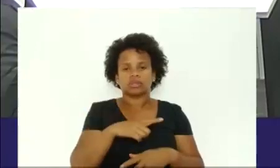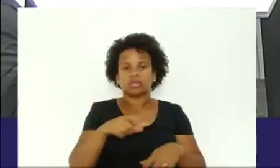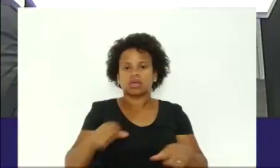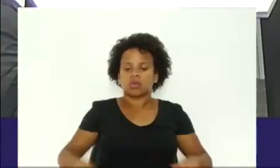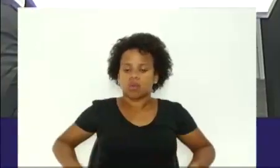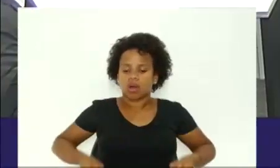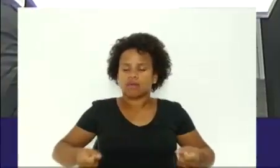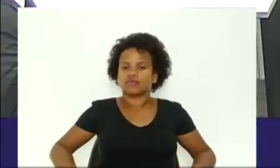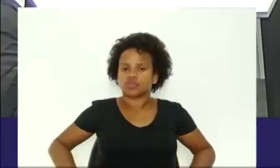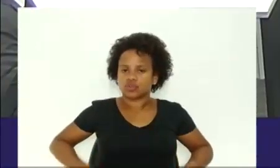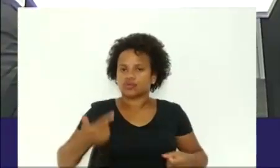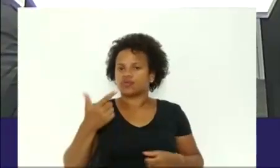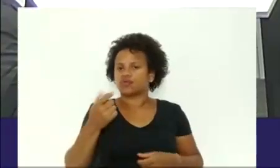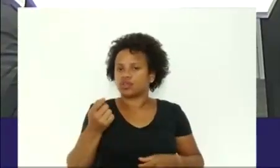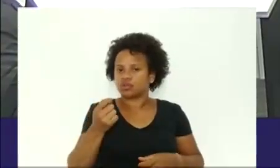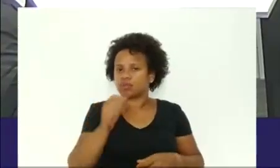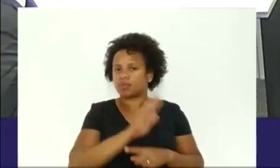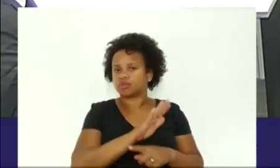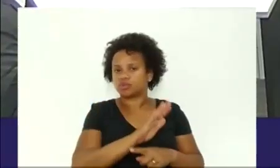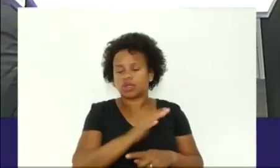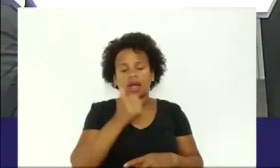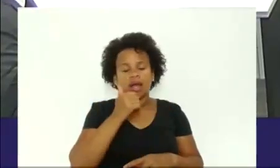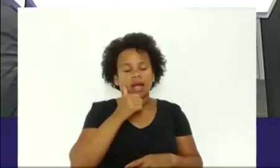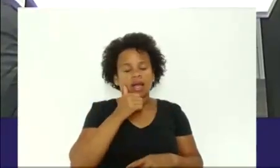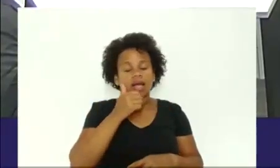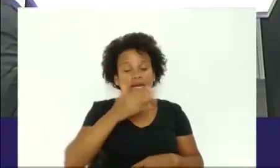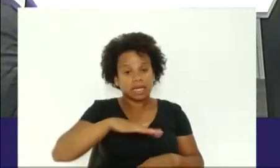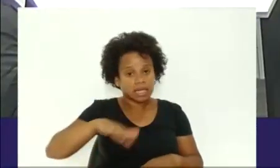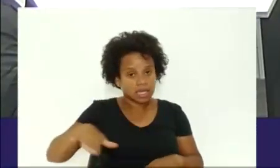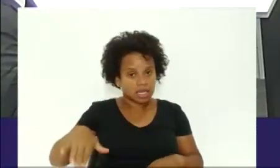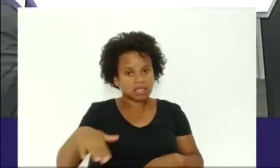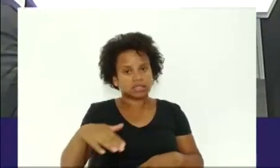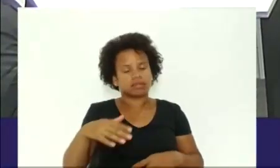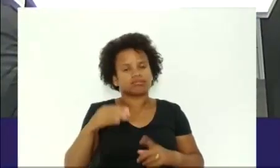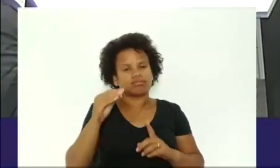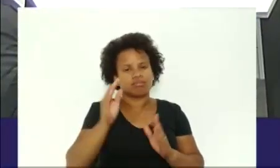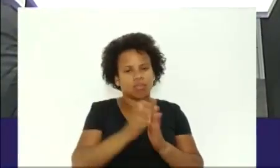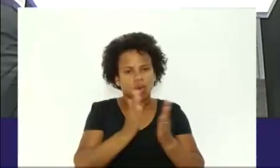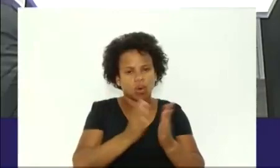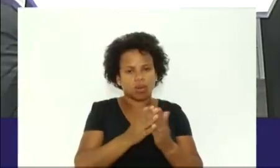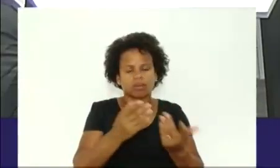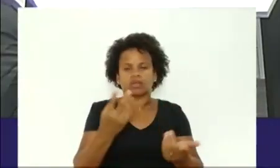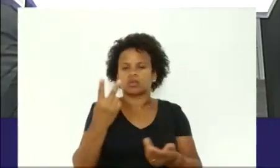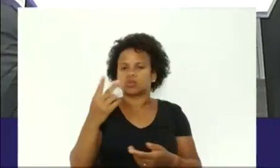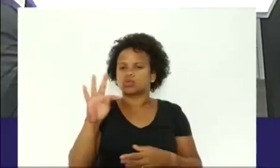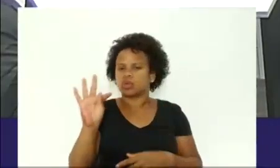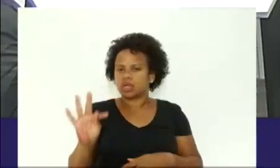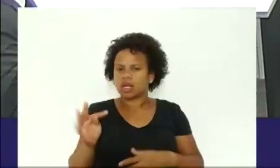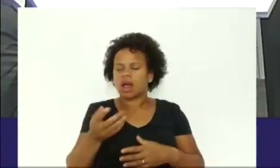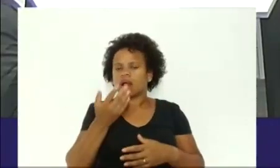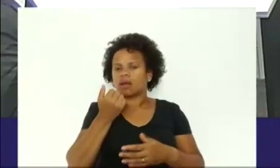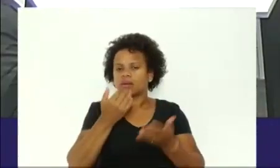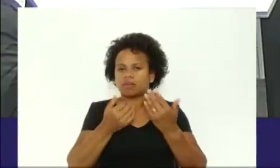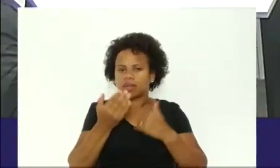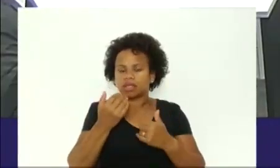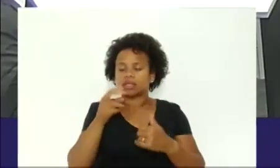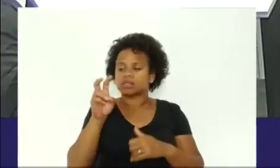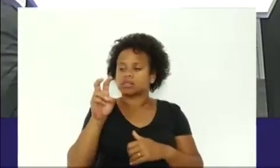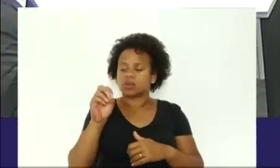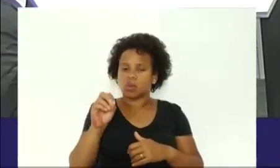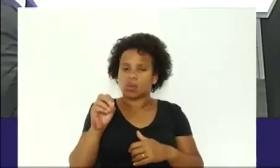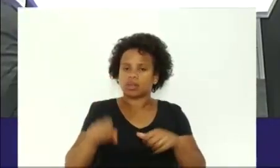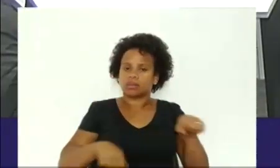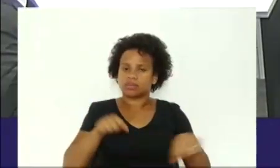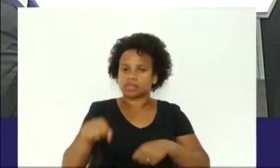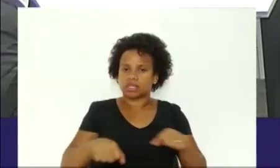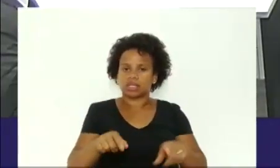para crianças carentes, 2 toneladas de alimentos, 50 bicicletas e mais de R$40 mil em equipamentos